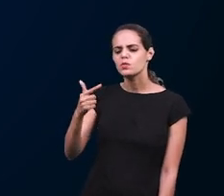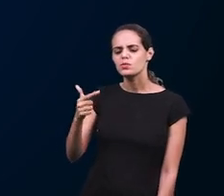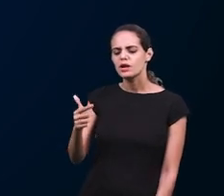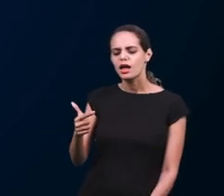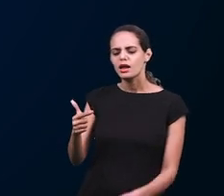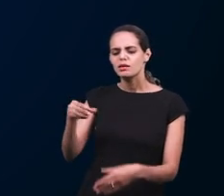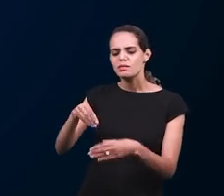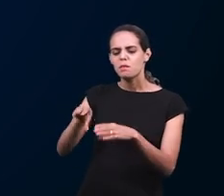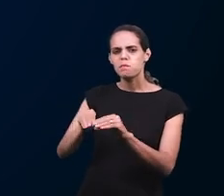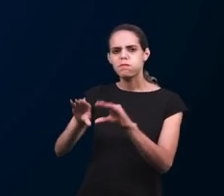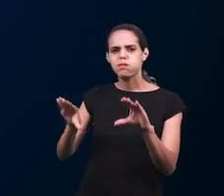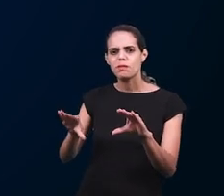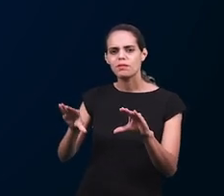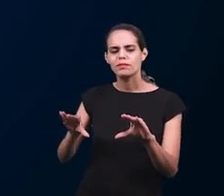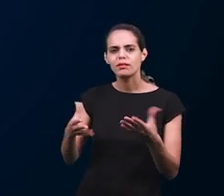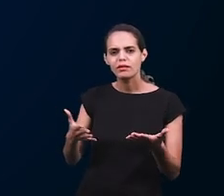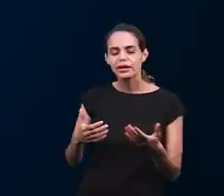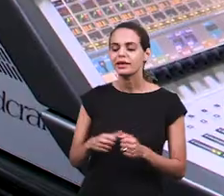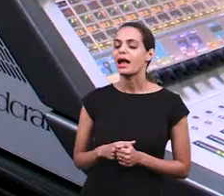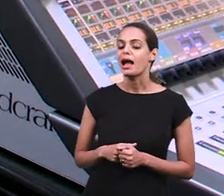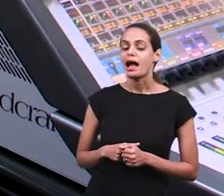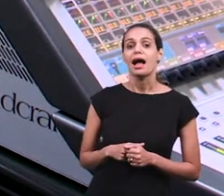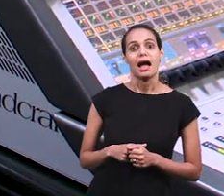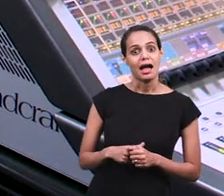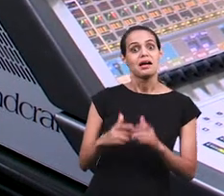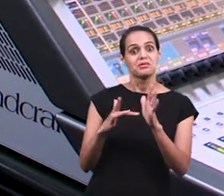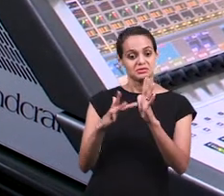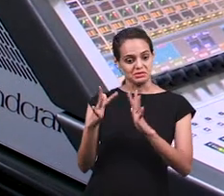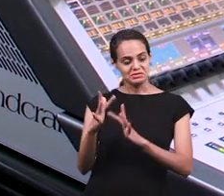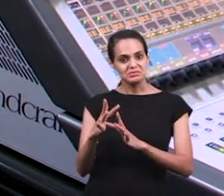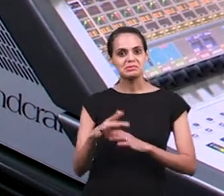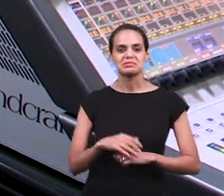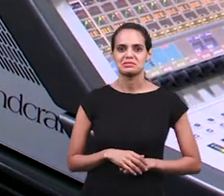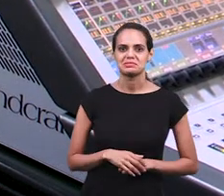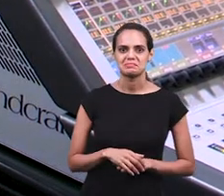fermento? Jesus! Amém, a paz do